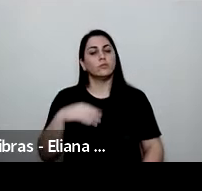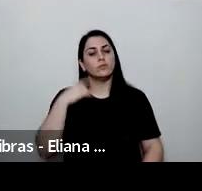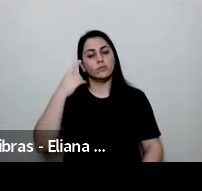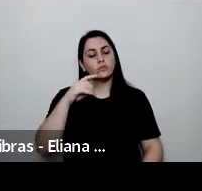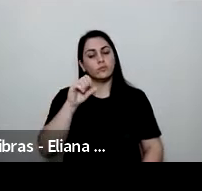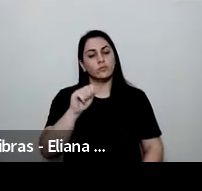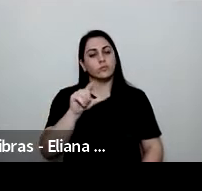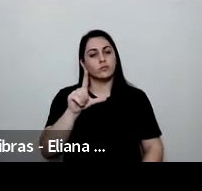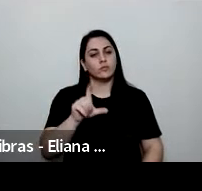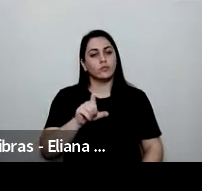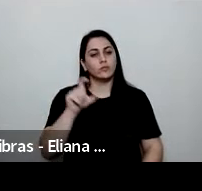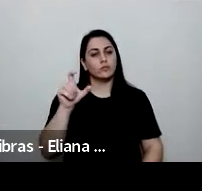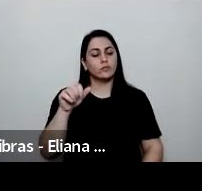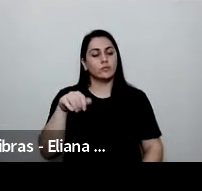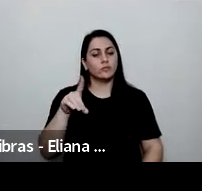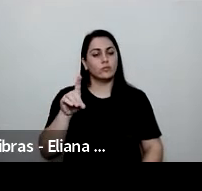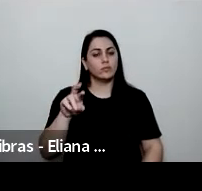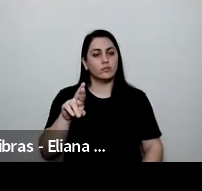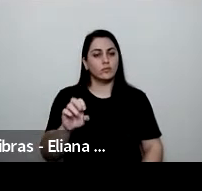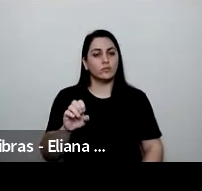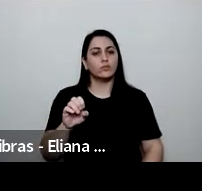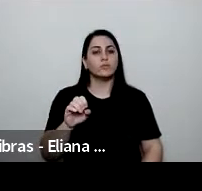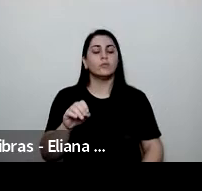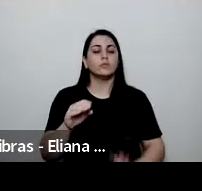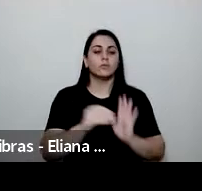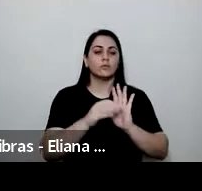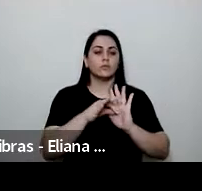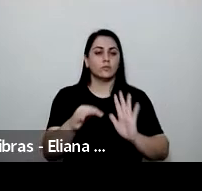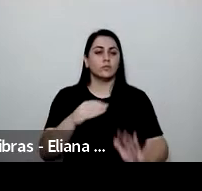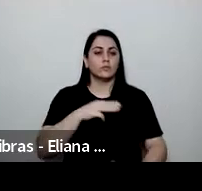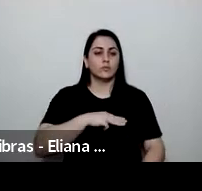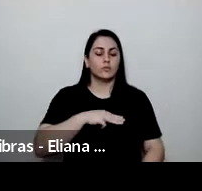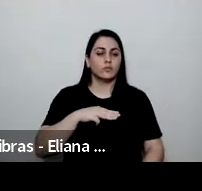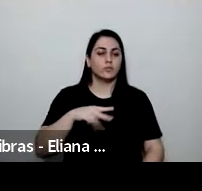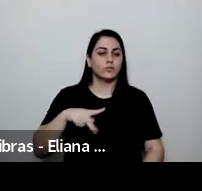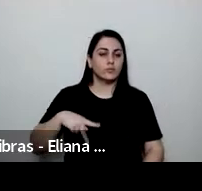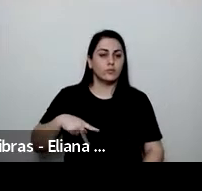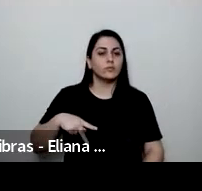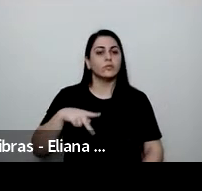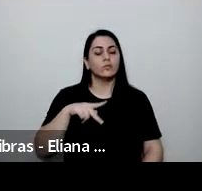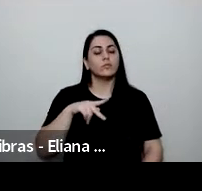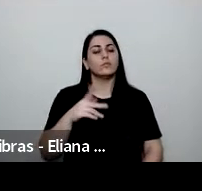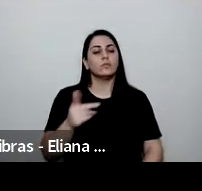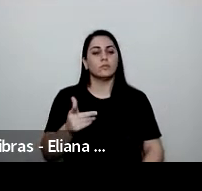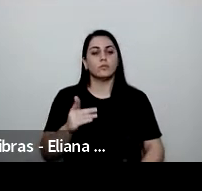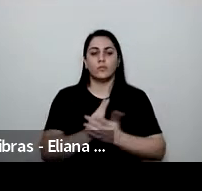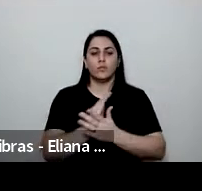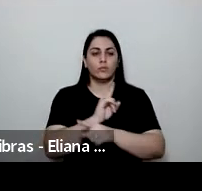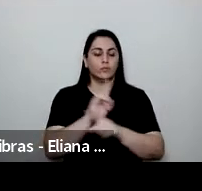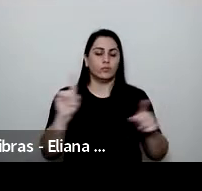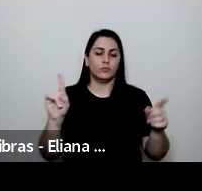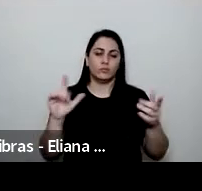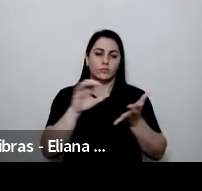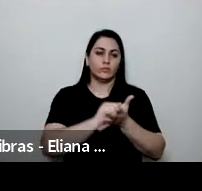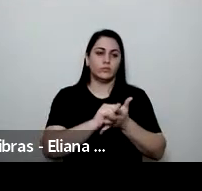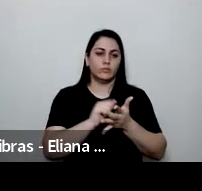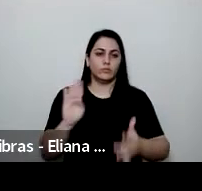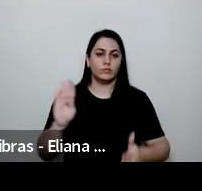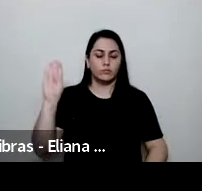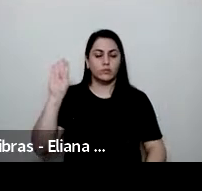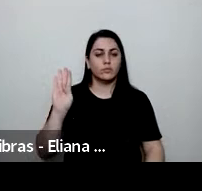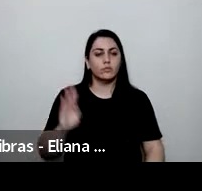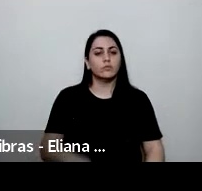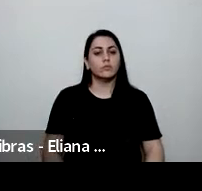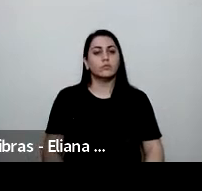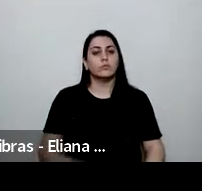Nascimento e outras parecer do Ministério Público eleitoral emitido pelo procurador newtrals dinheiro pelo indeferimento com a